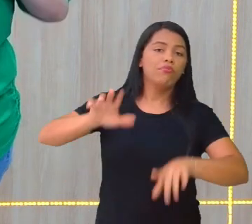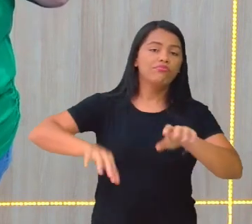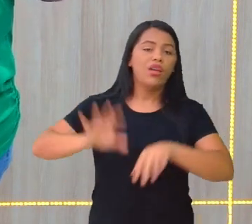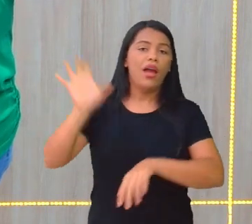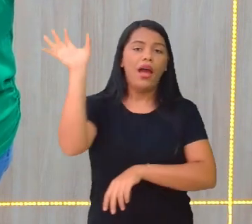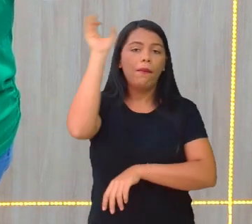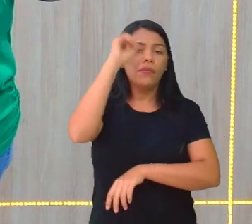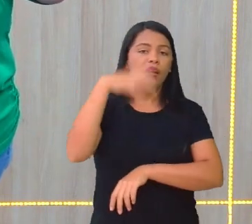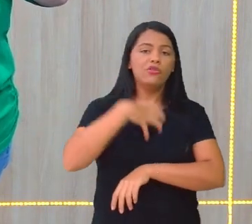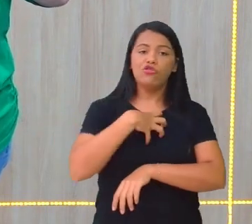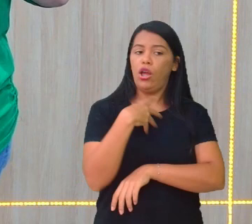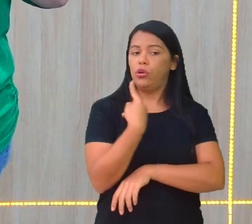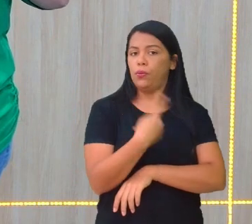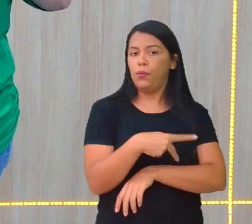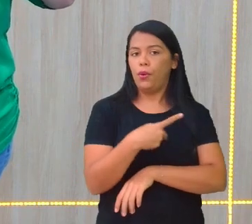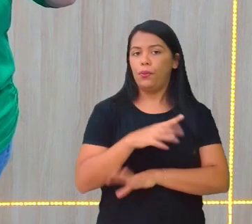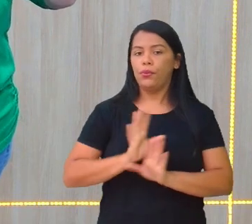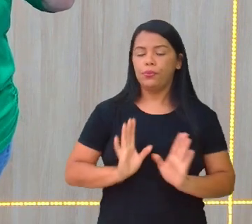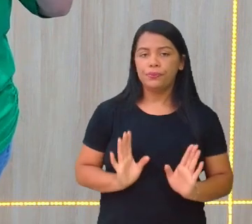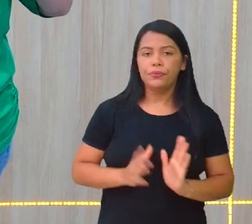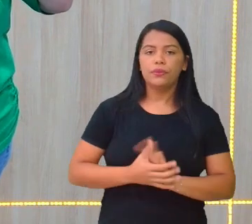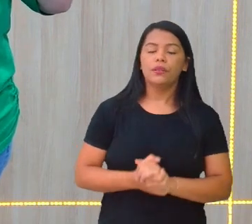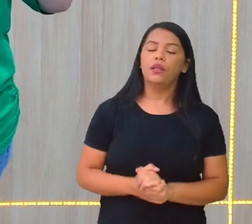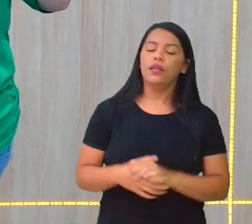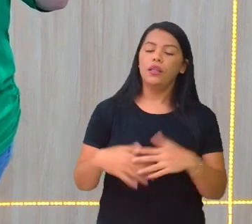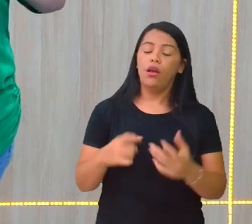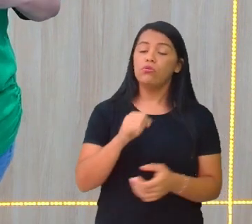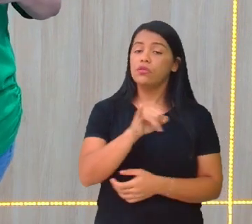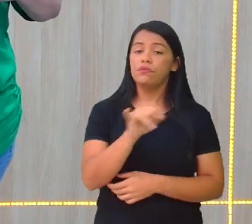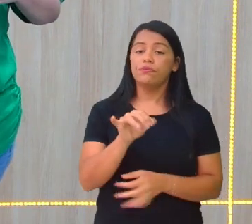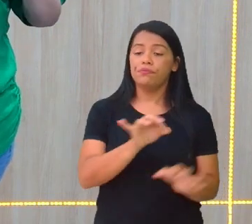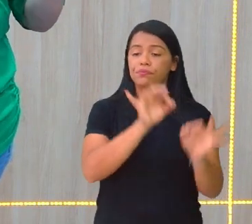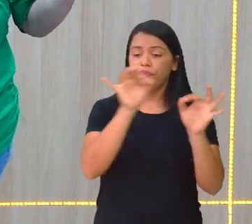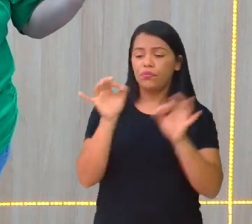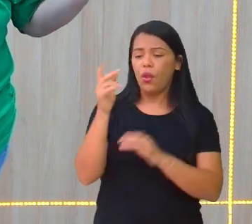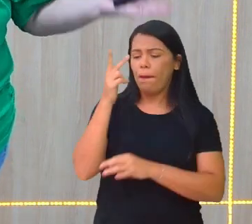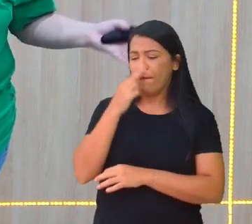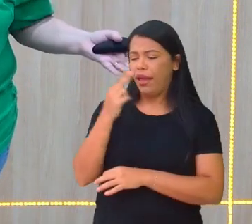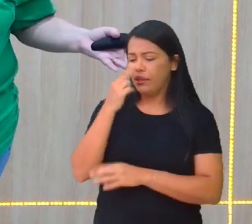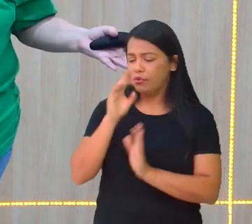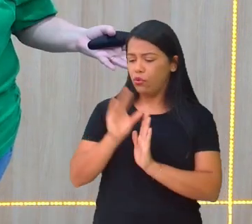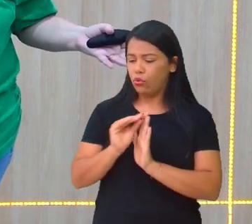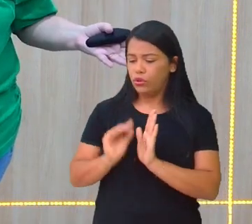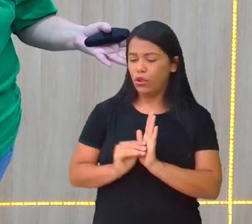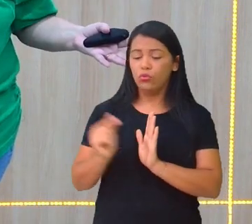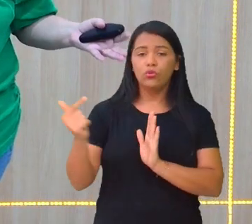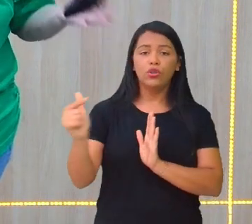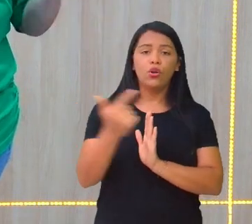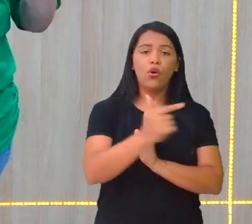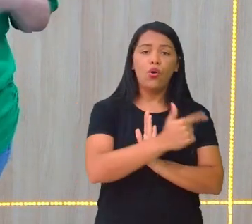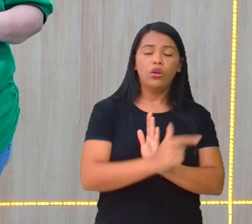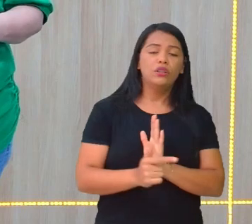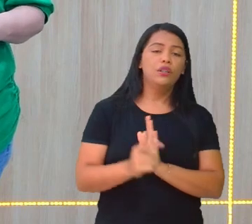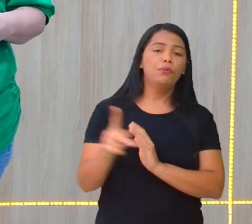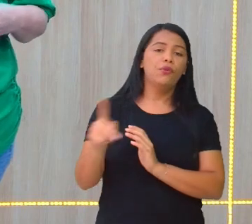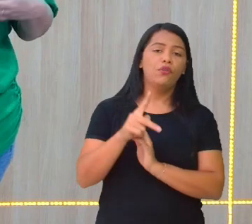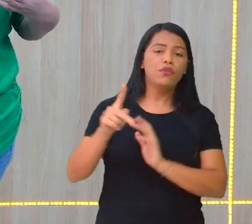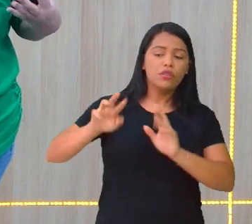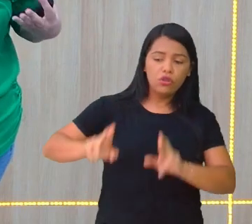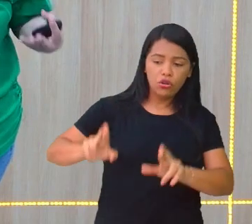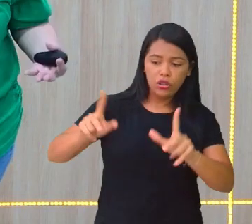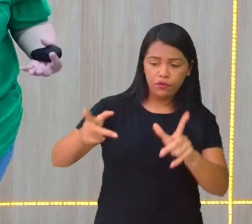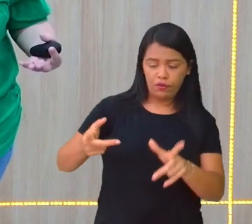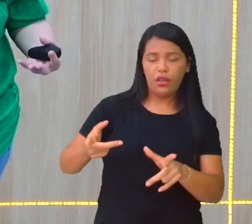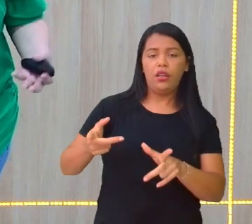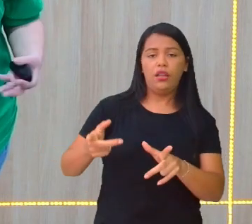Então, se você assiste o mesmo assunto de outros professores e o meu, o que é que